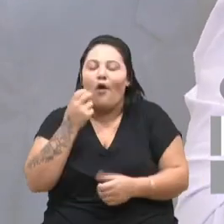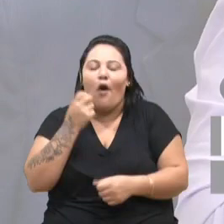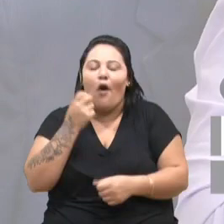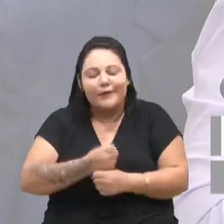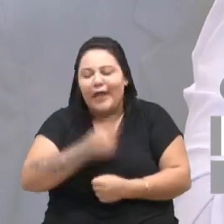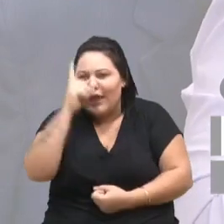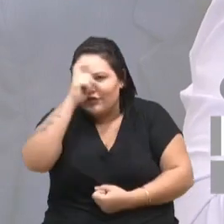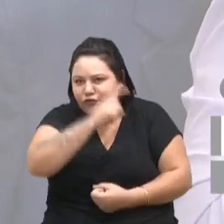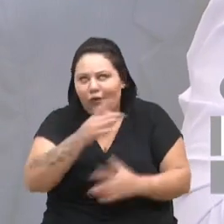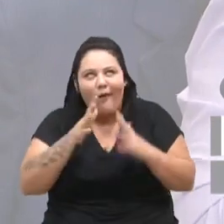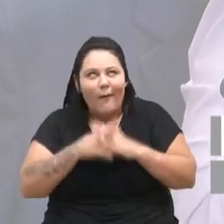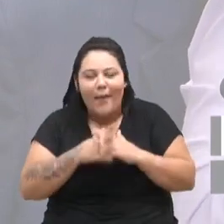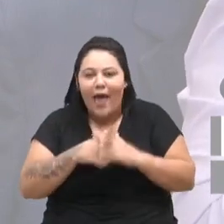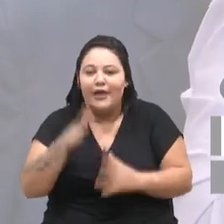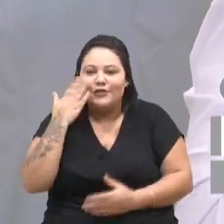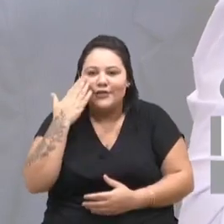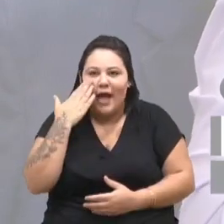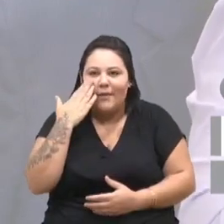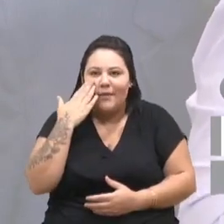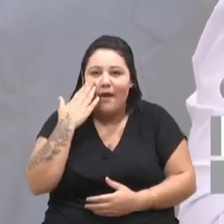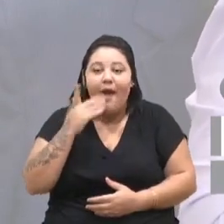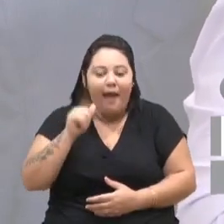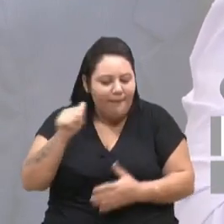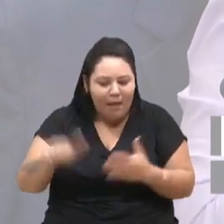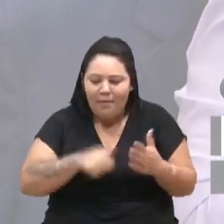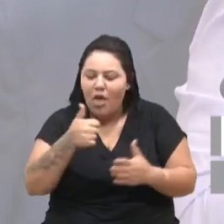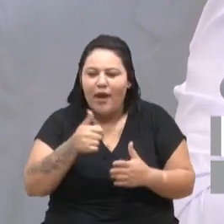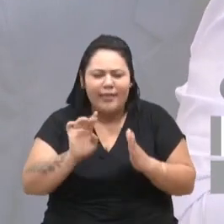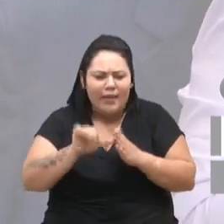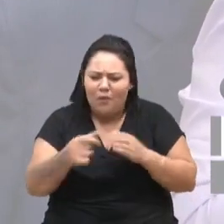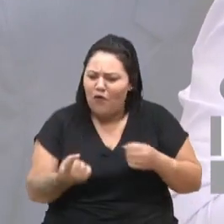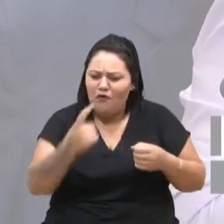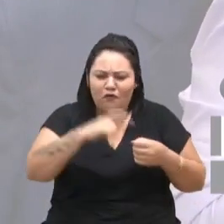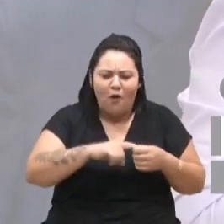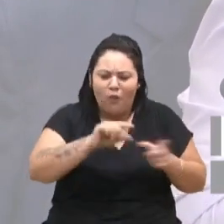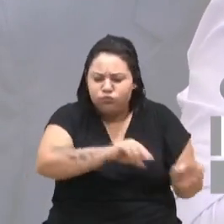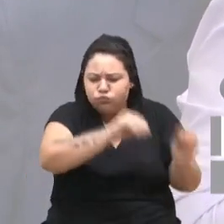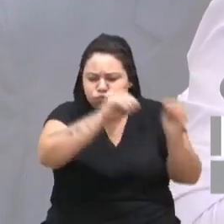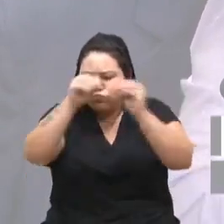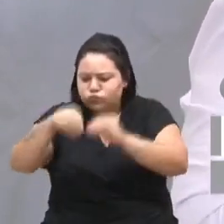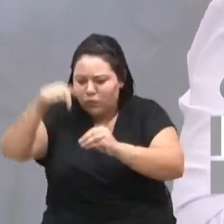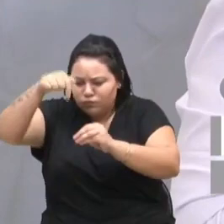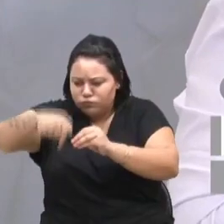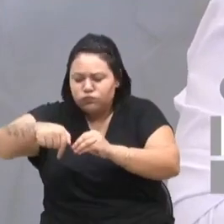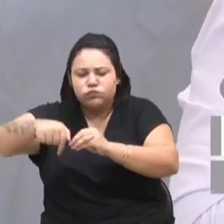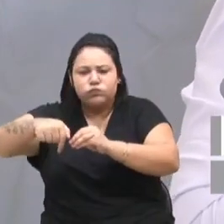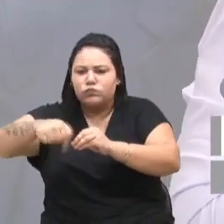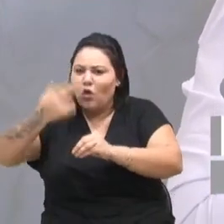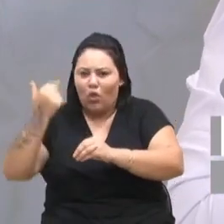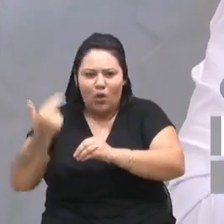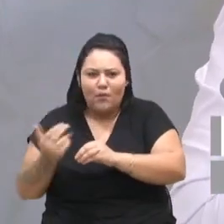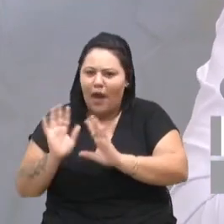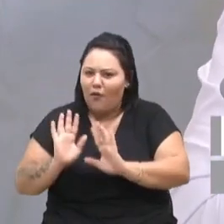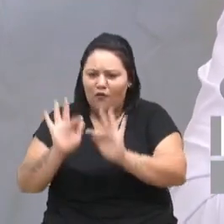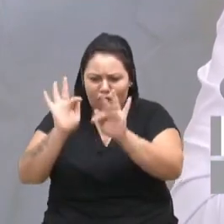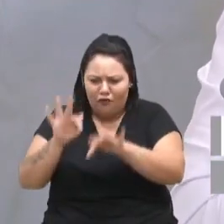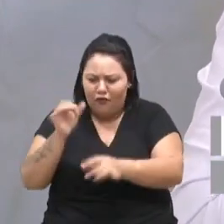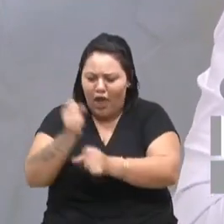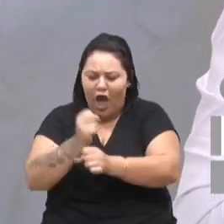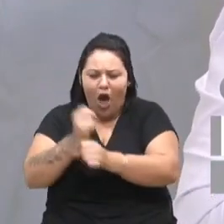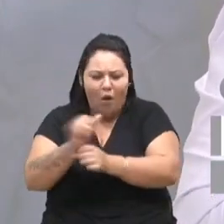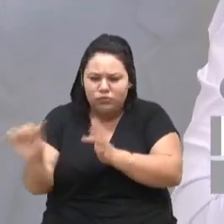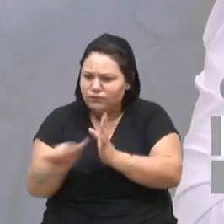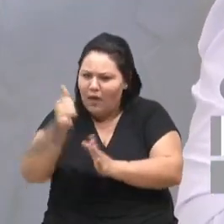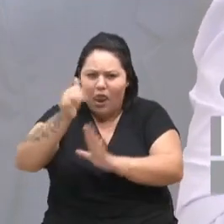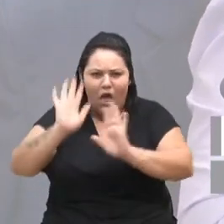é. É para melhorar? É para melhorar. Então, não pode, assim, ter esse negócio, mas aqui está ruim. Não, mas é óbvio que não está